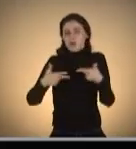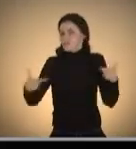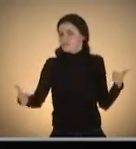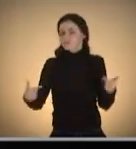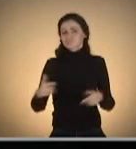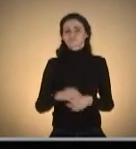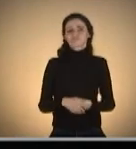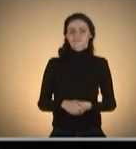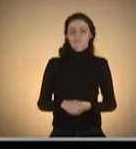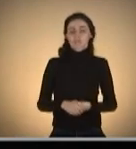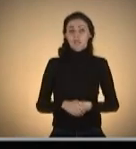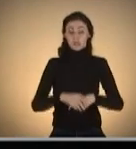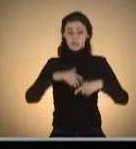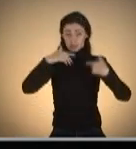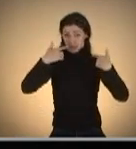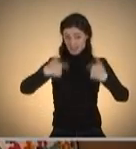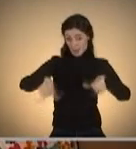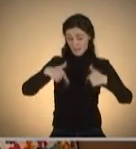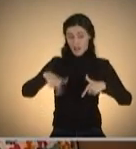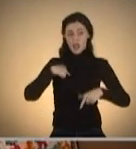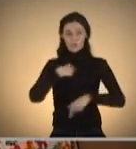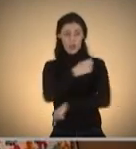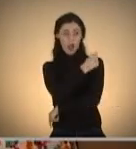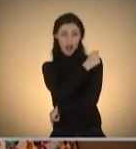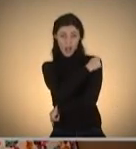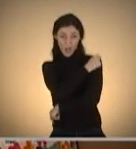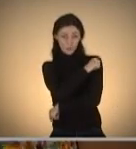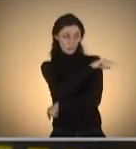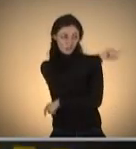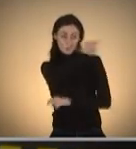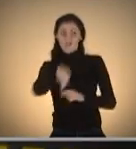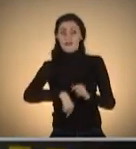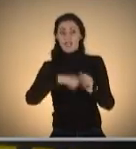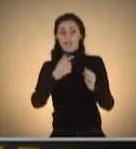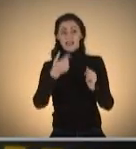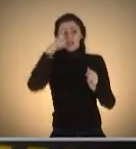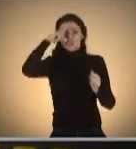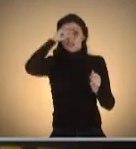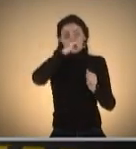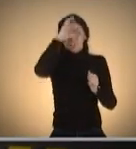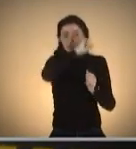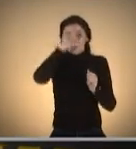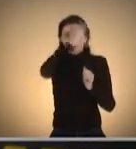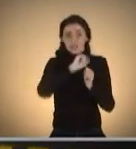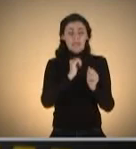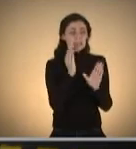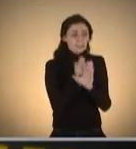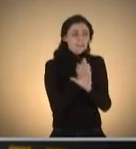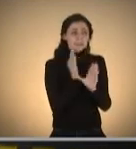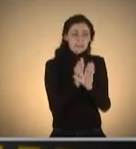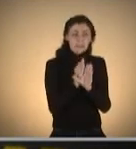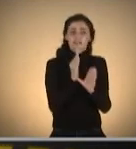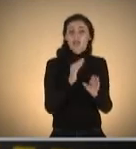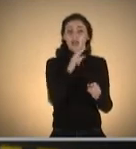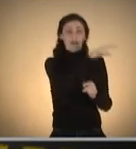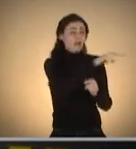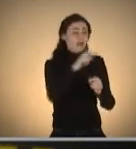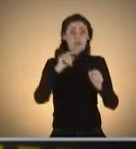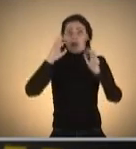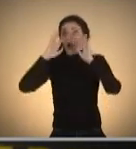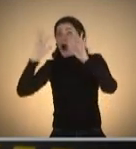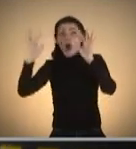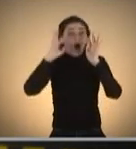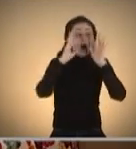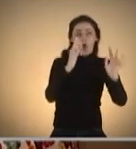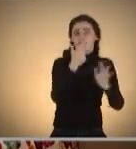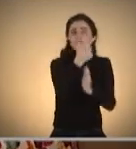e atividades relacionadas à disciplina. Eu trabalho com alunos com dificuldade de aprendizagem. Eles